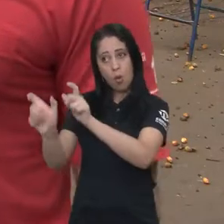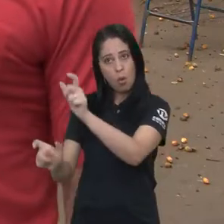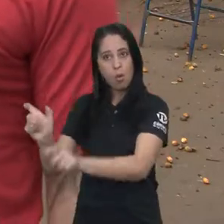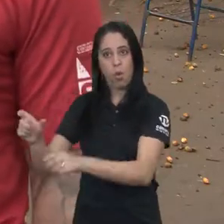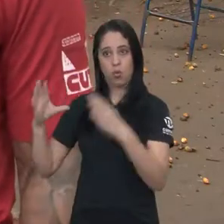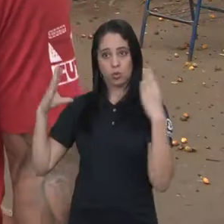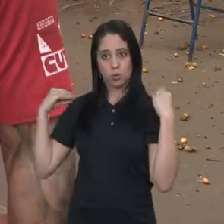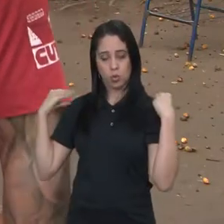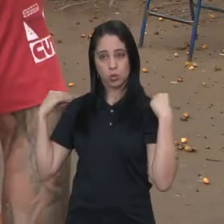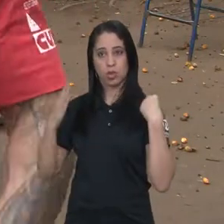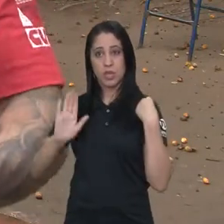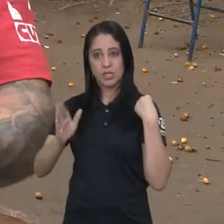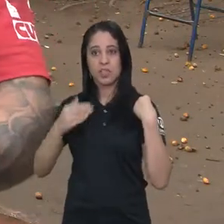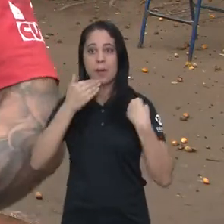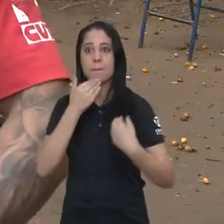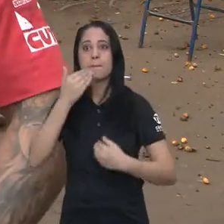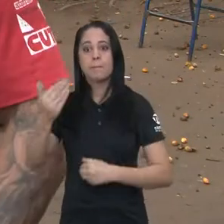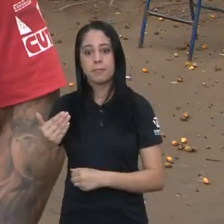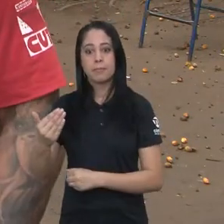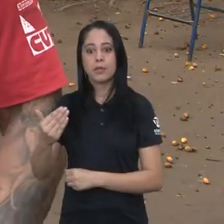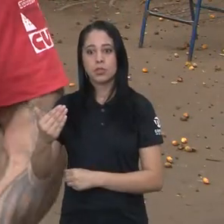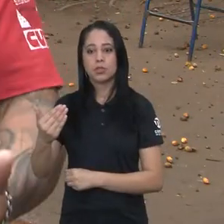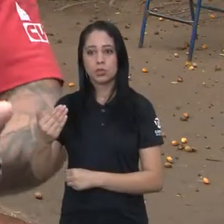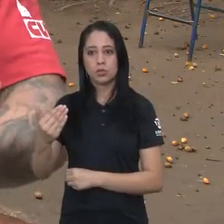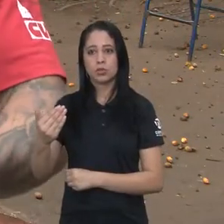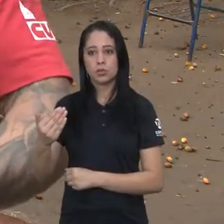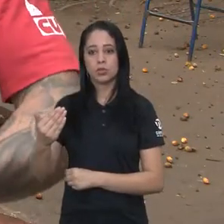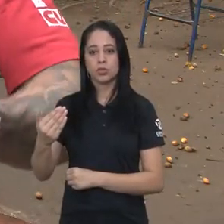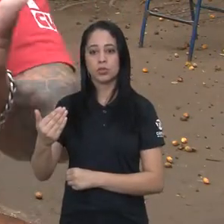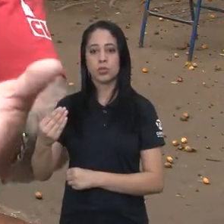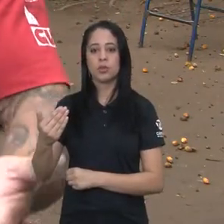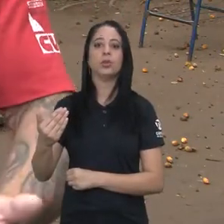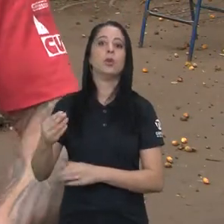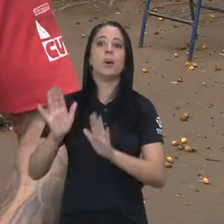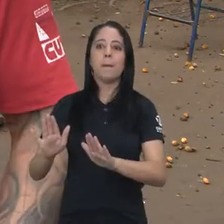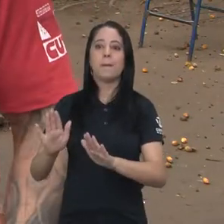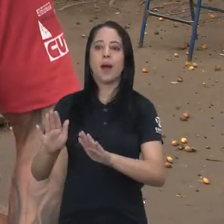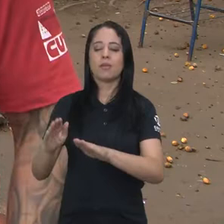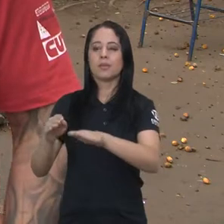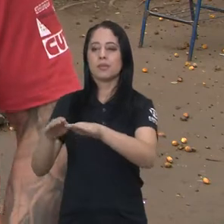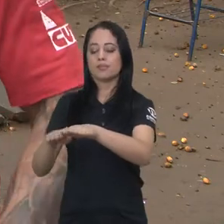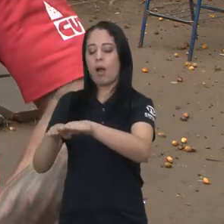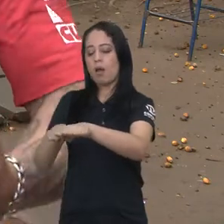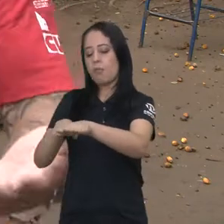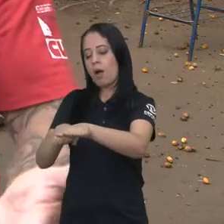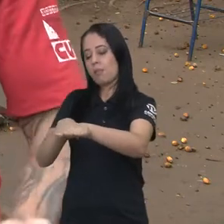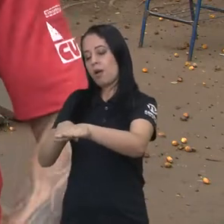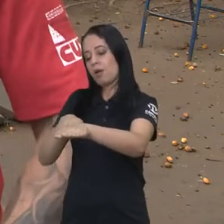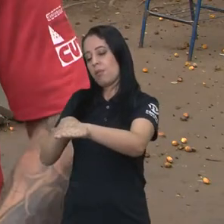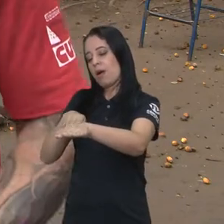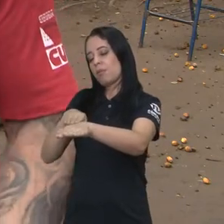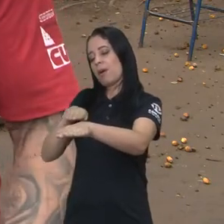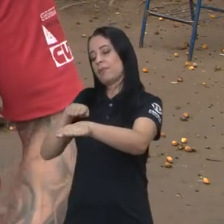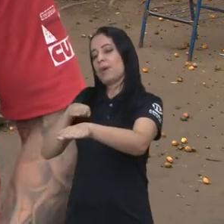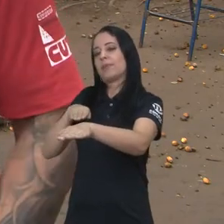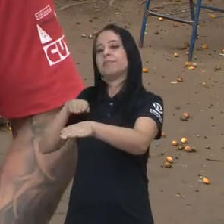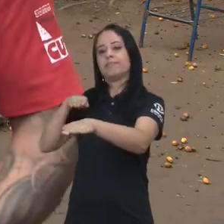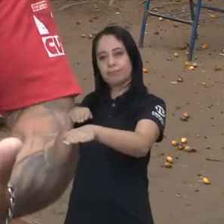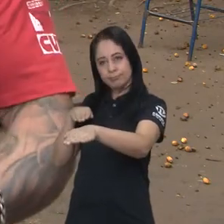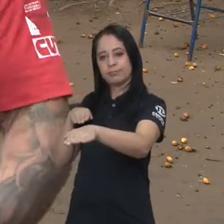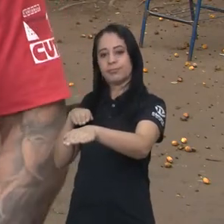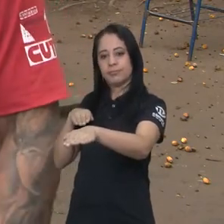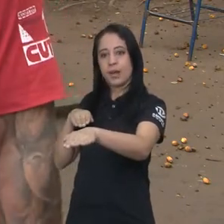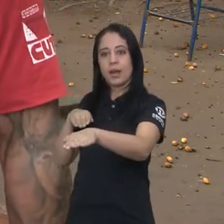trabalhador já pediu no caminho né que até o motorista se apressasse um pouco mais mas devido ao trânsito caótico